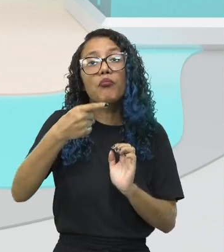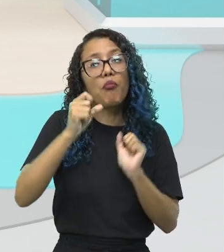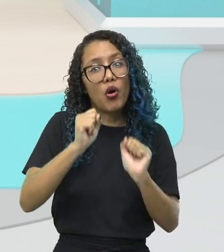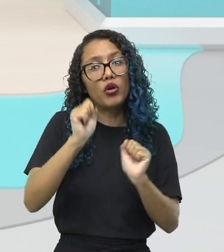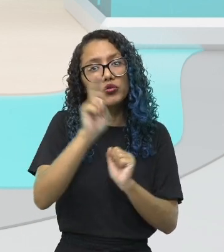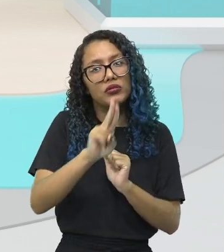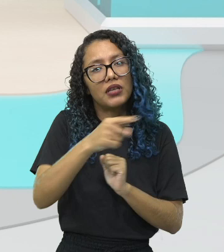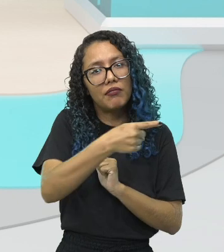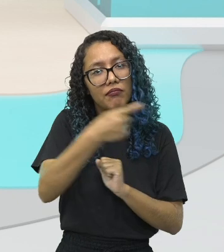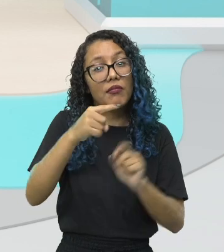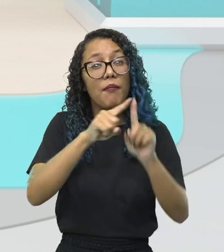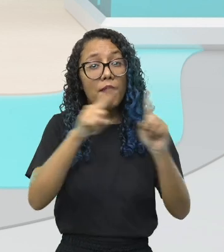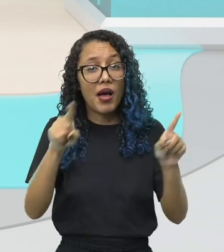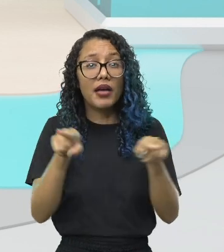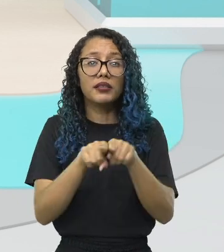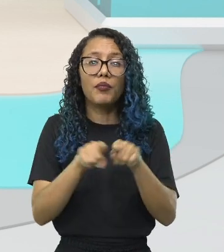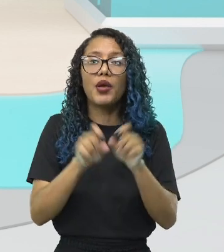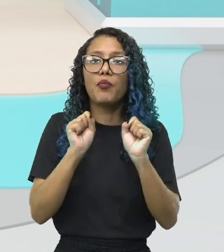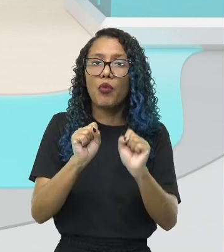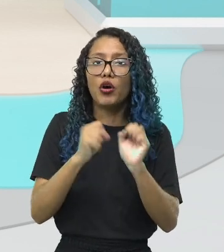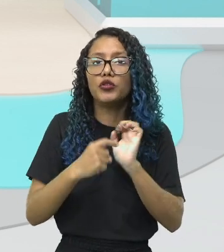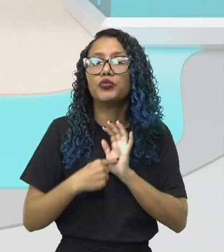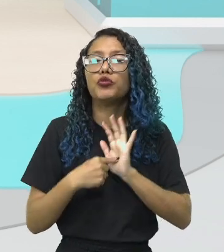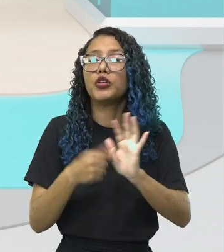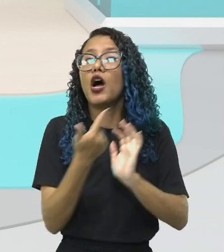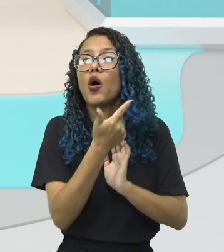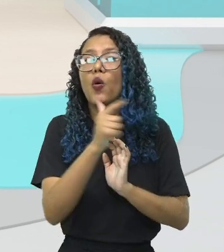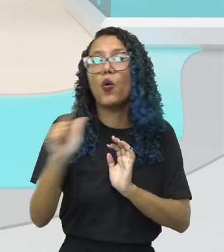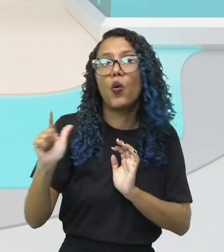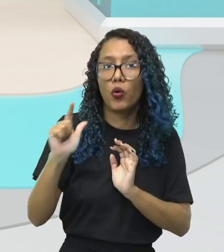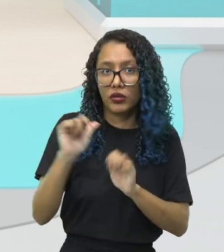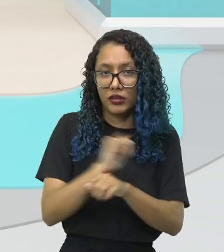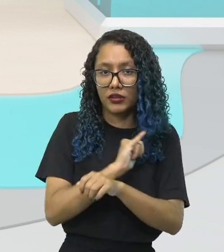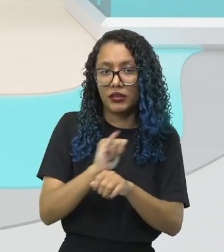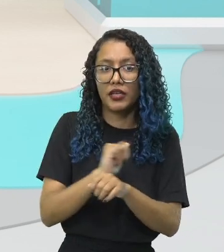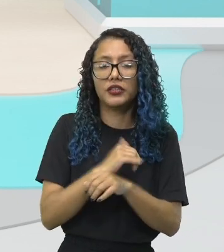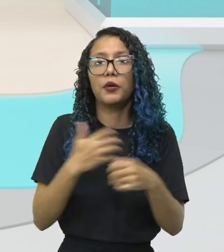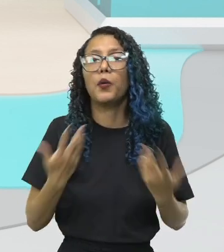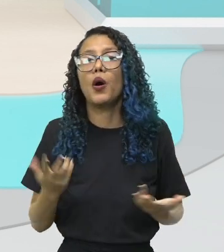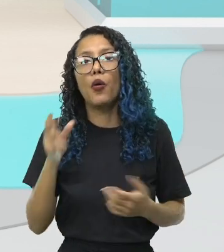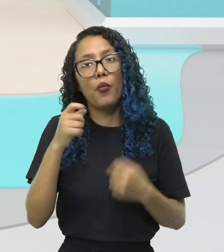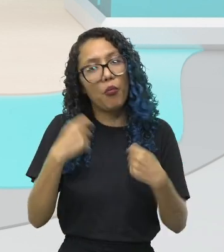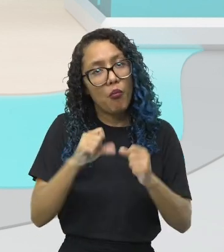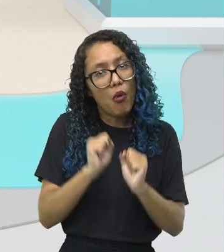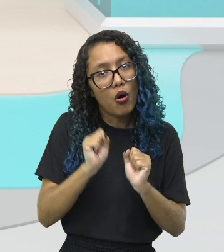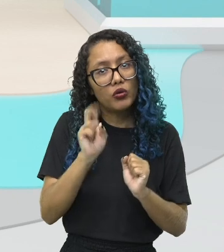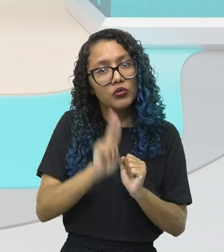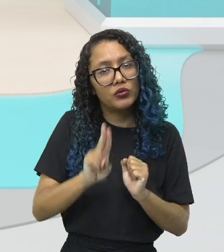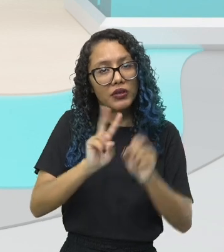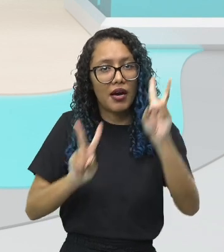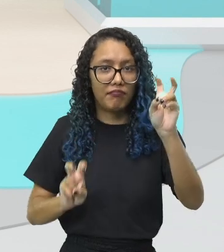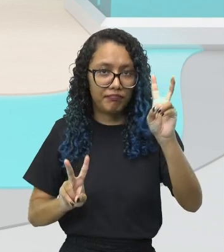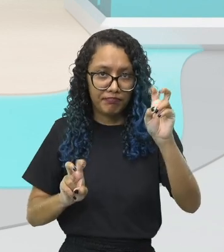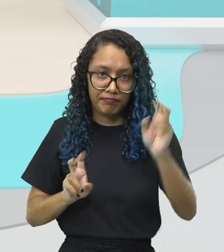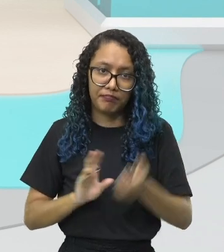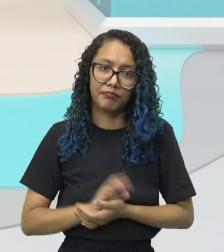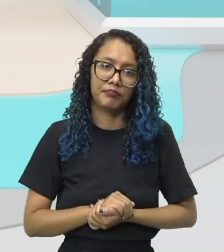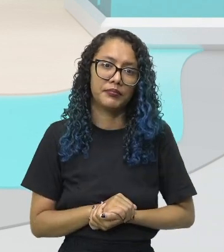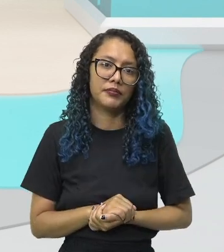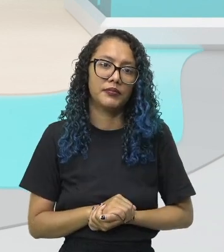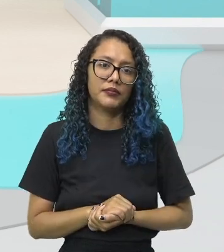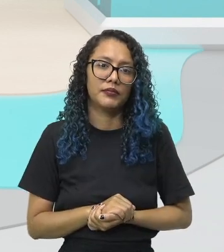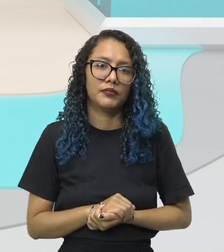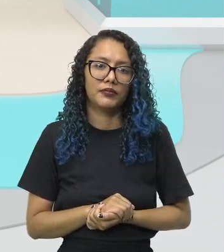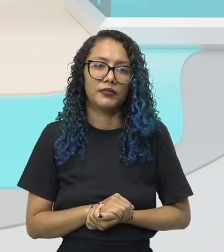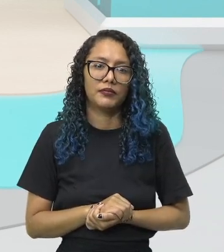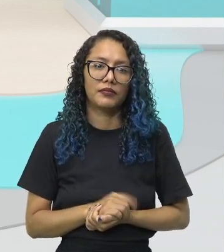essa indicativa de frase, né, de uma fala em si, também pode ser indicado por aspas, tá? Muito bem,